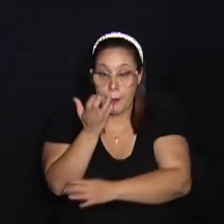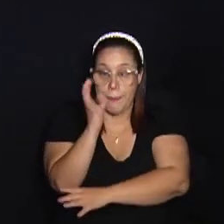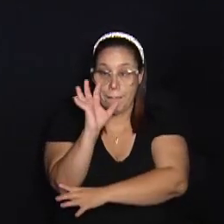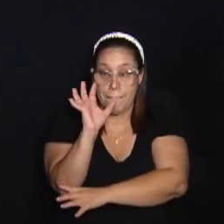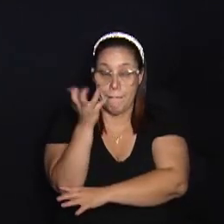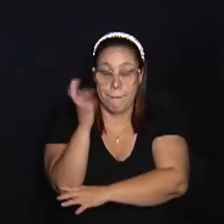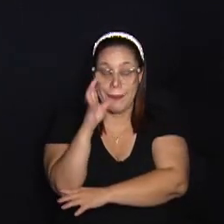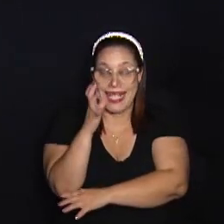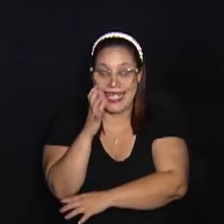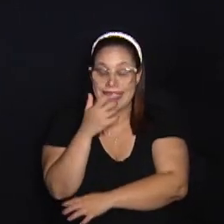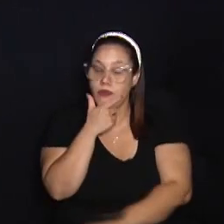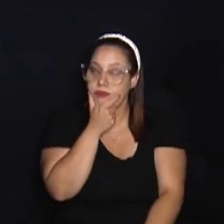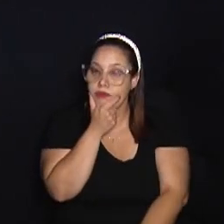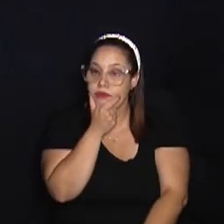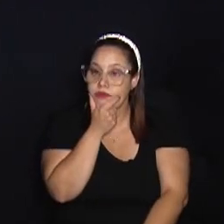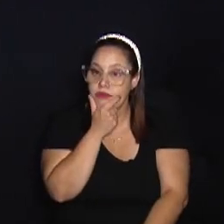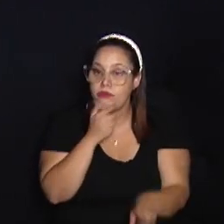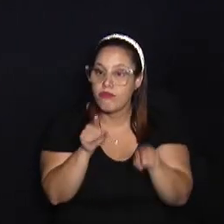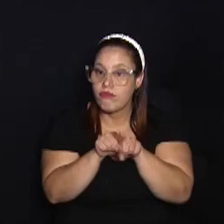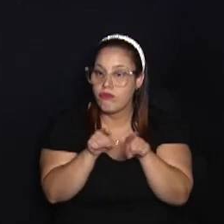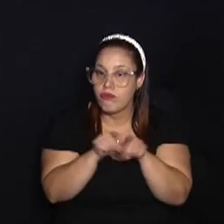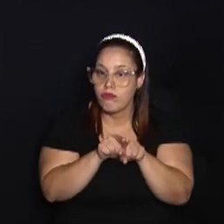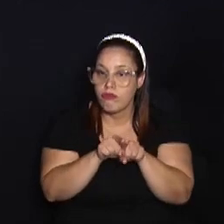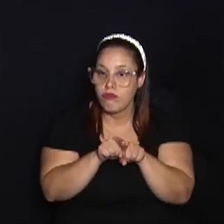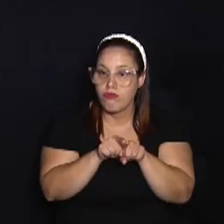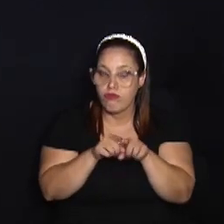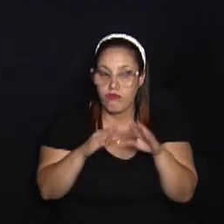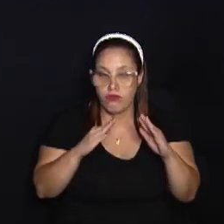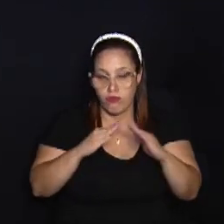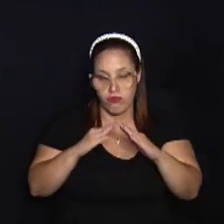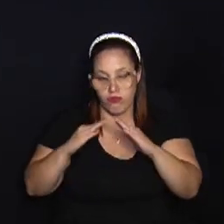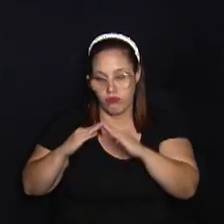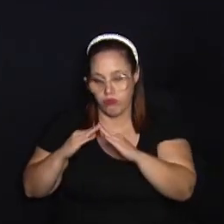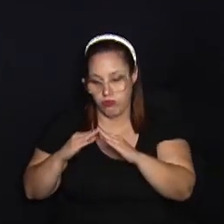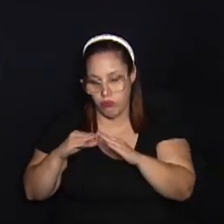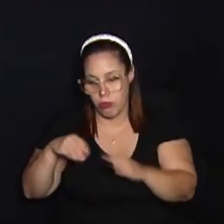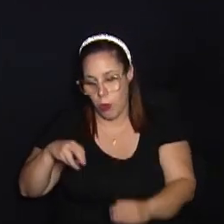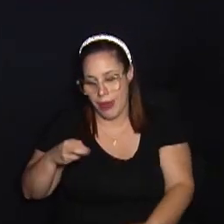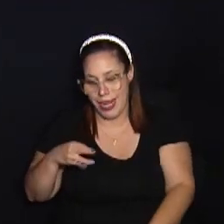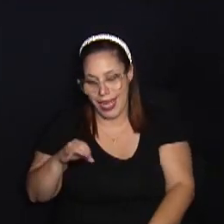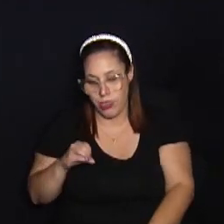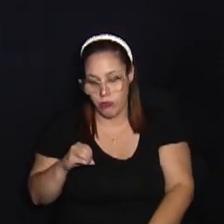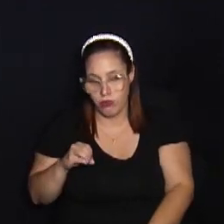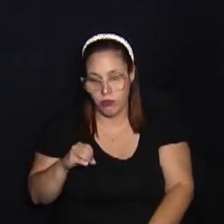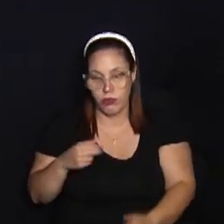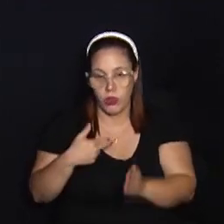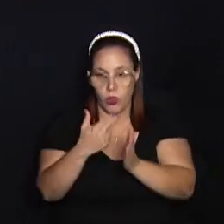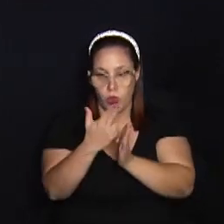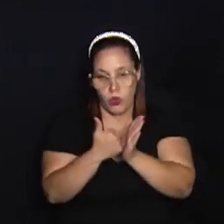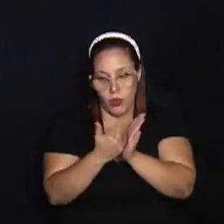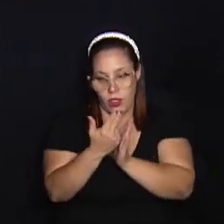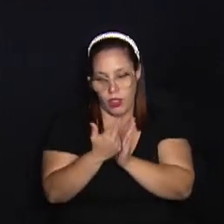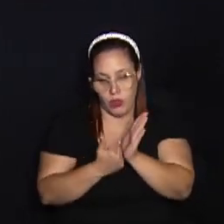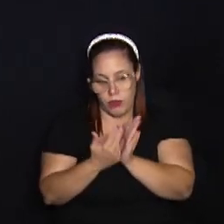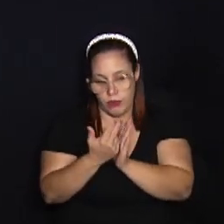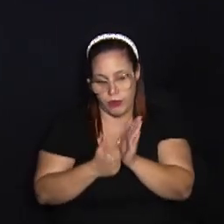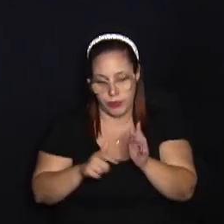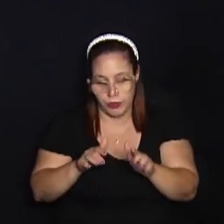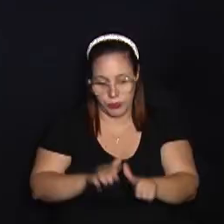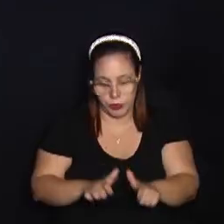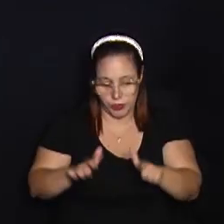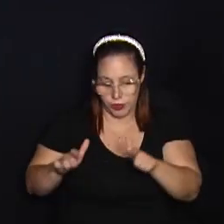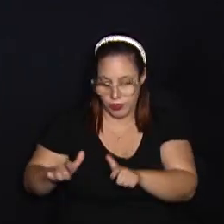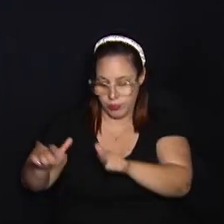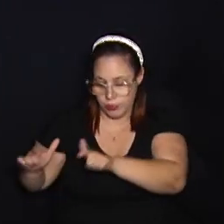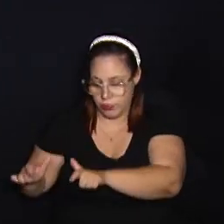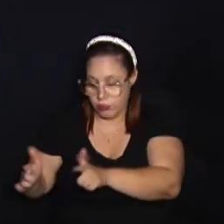planta, né? Exatamente, mas também tem a questão do mobiliário, tem a questão do desenho de piso, tudo isso